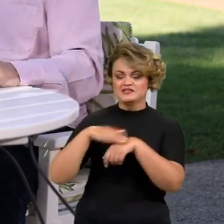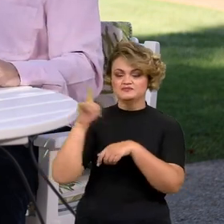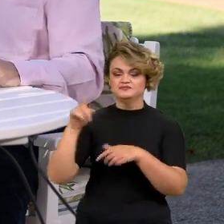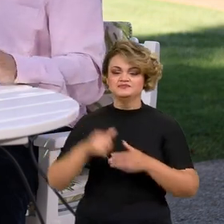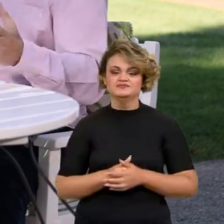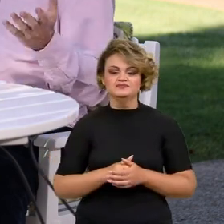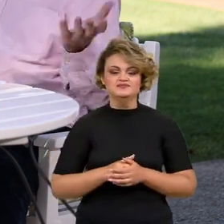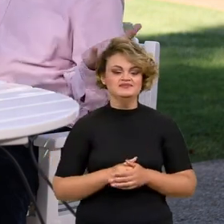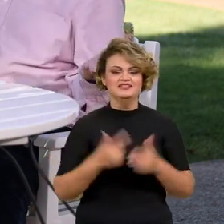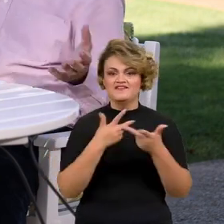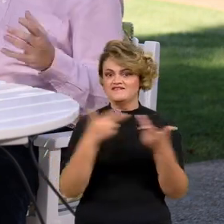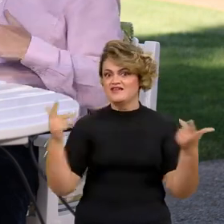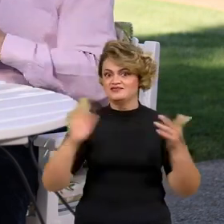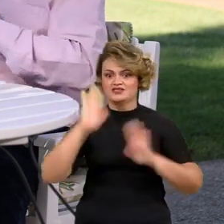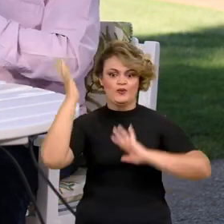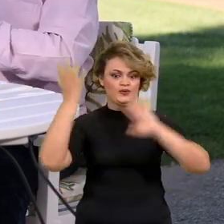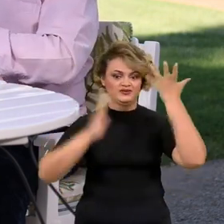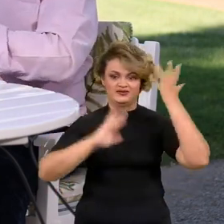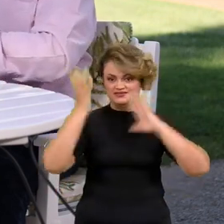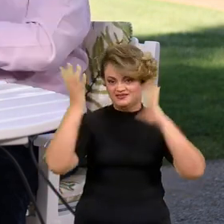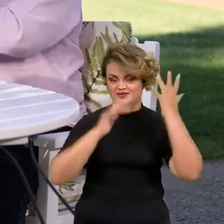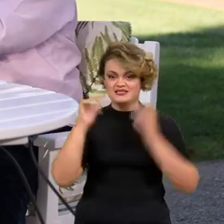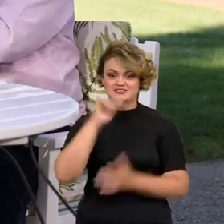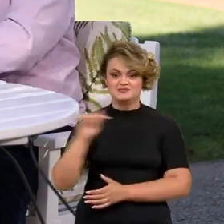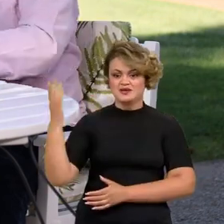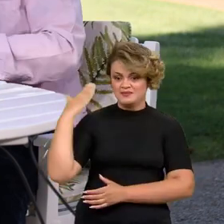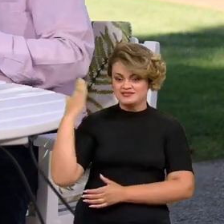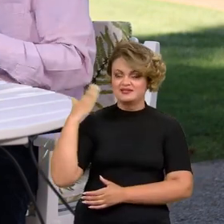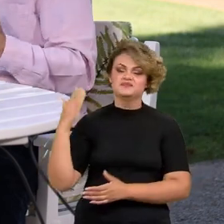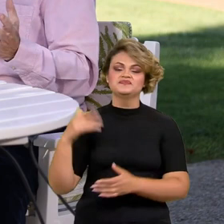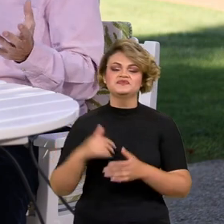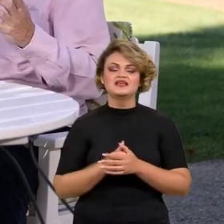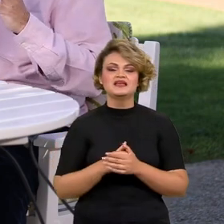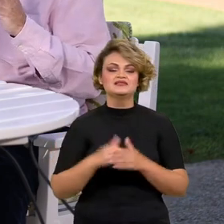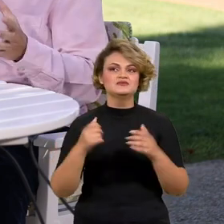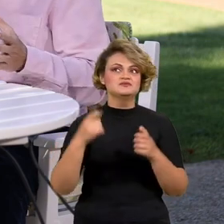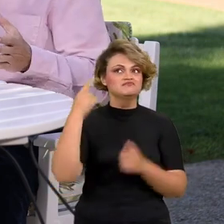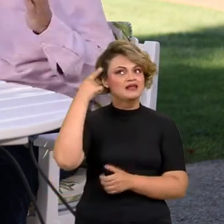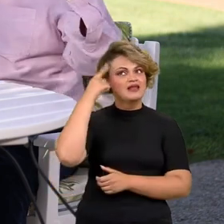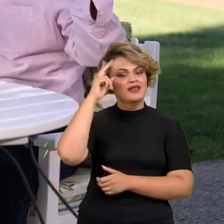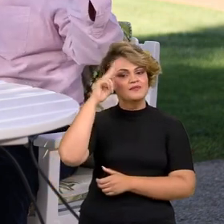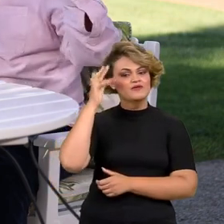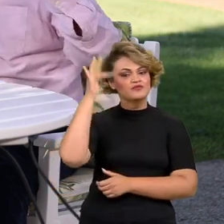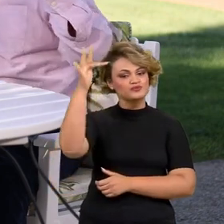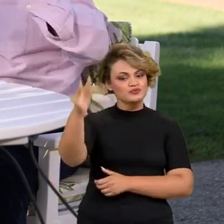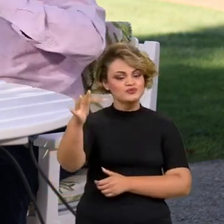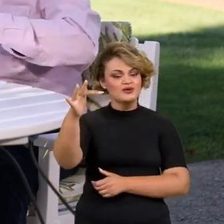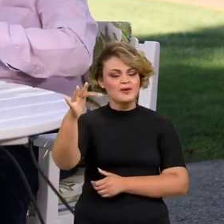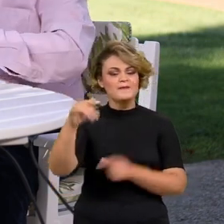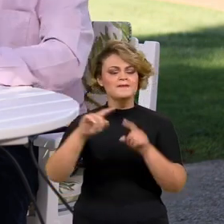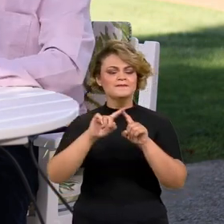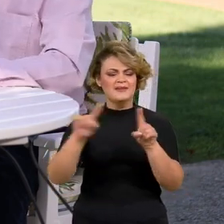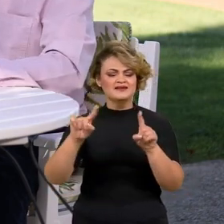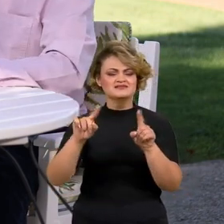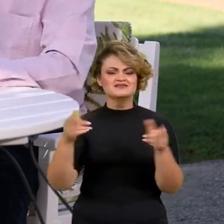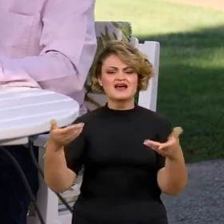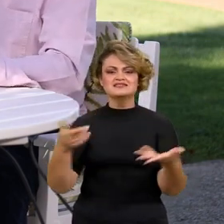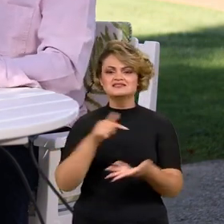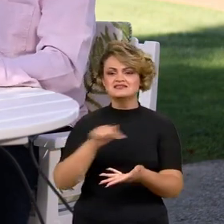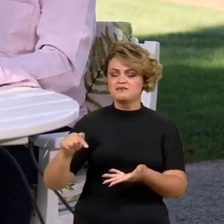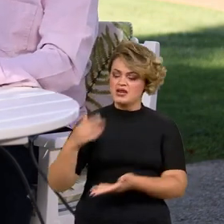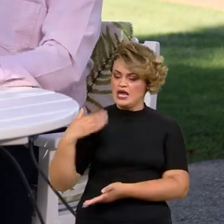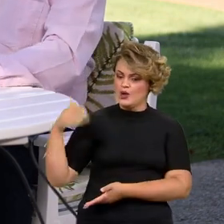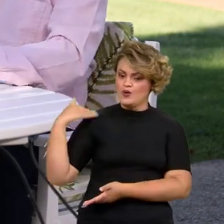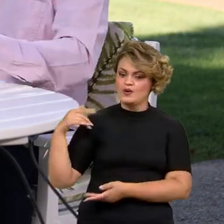acontecendo Aconteceu na semana passada Então antes da gente falar do Futuro vamos falar do que que aconteceu essa semana do último é do último programa